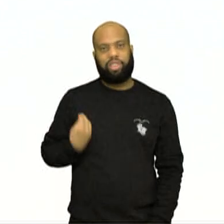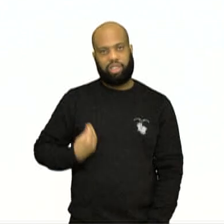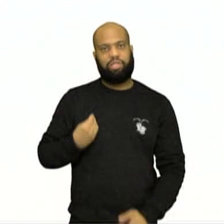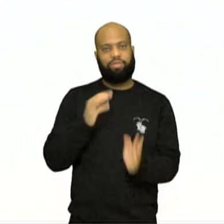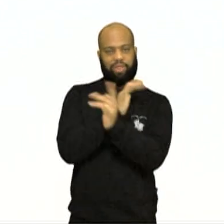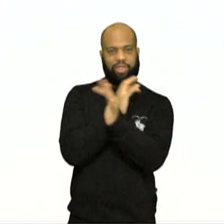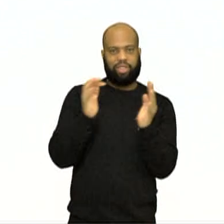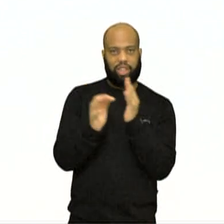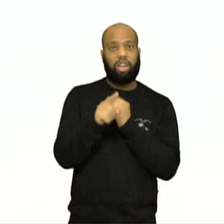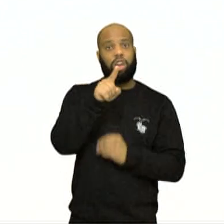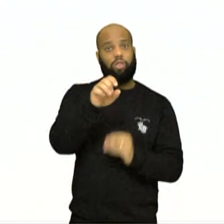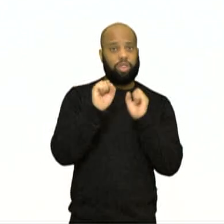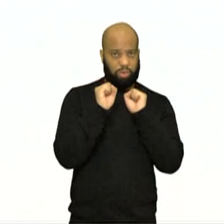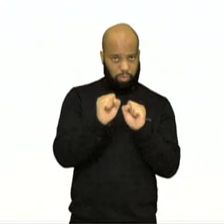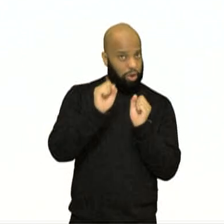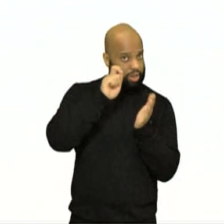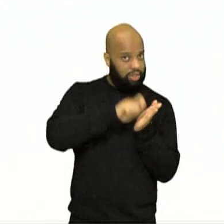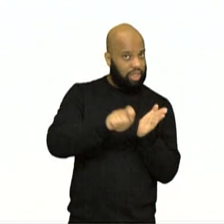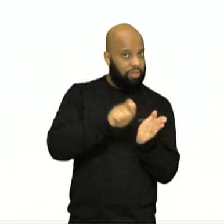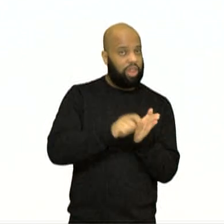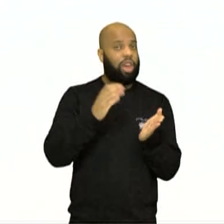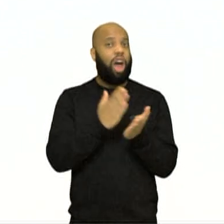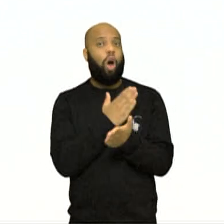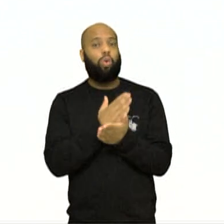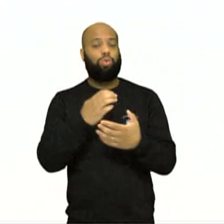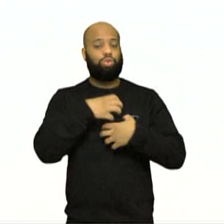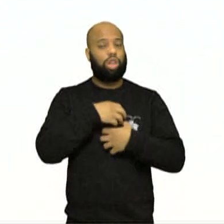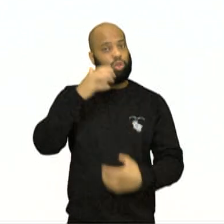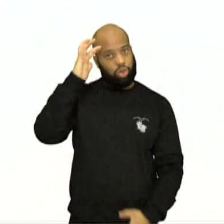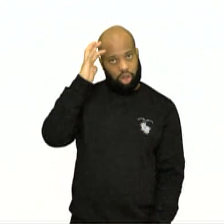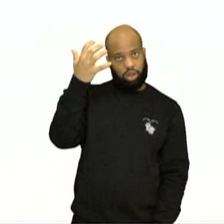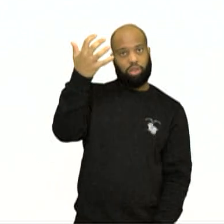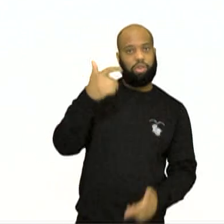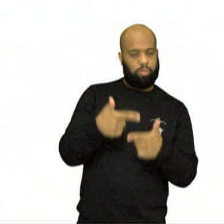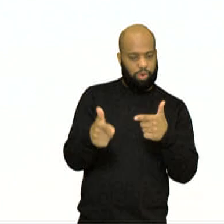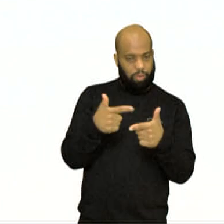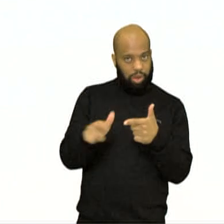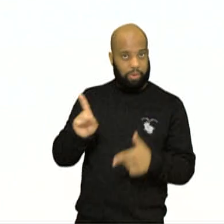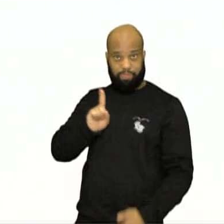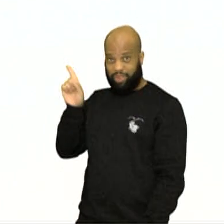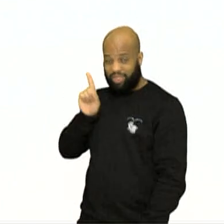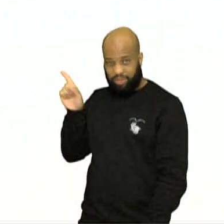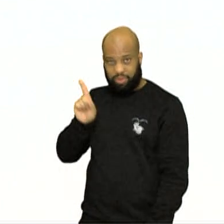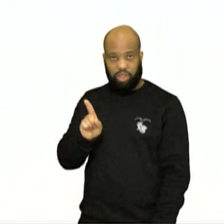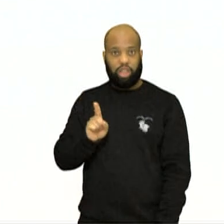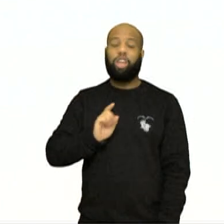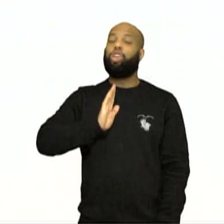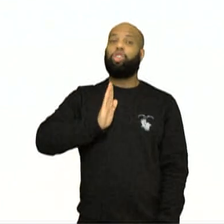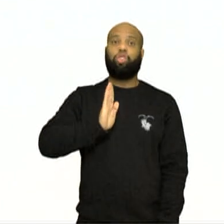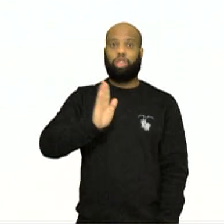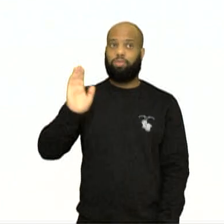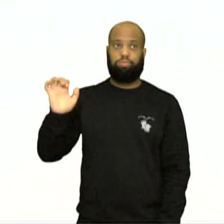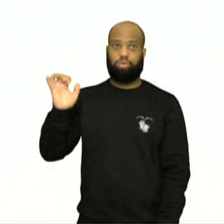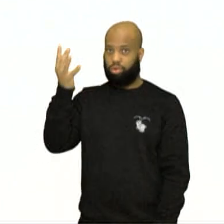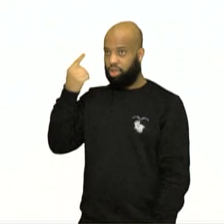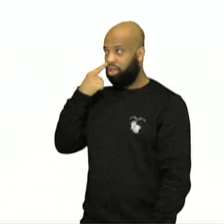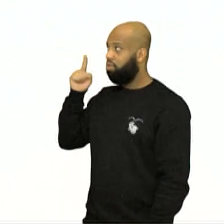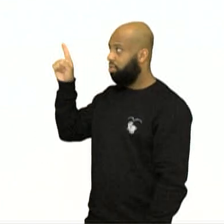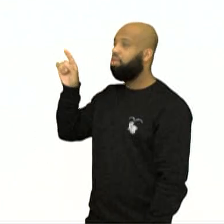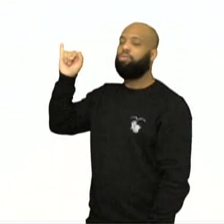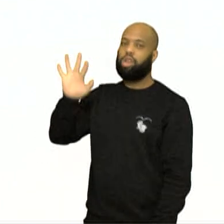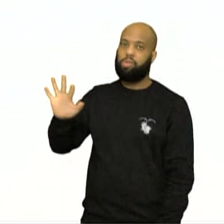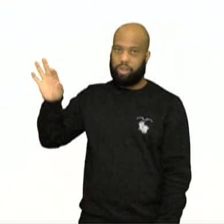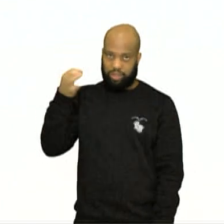algumas soluções para minimizar os efeitos das enchentes. Então aconteceu a enchente. Nós estamos vendo na